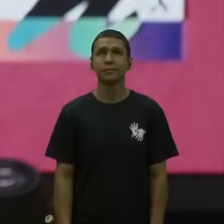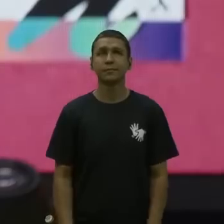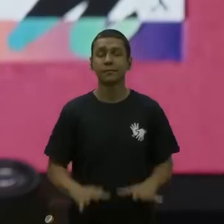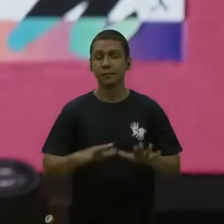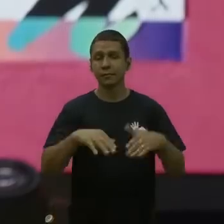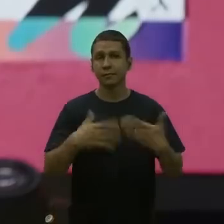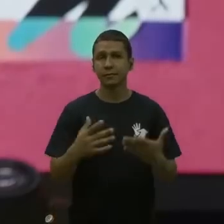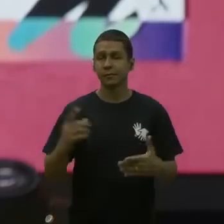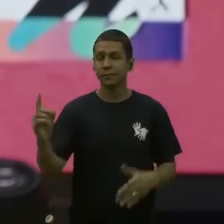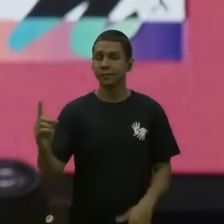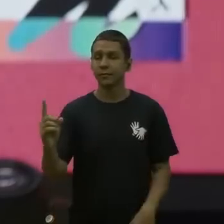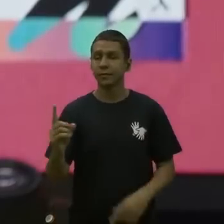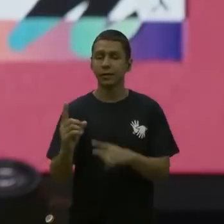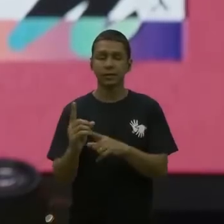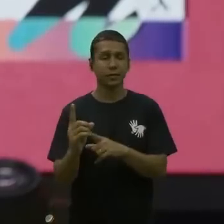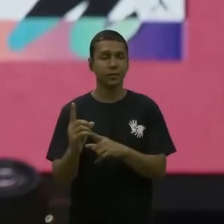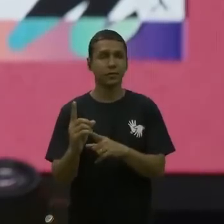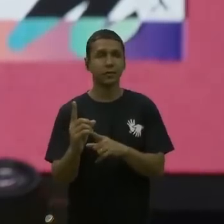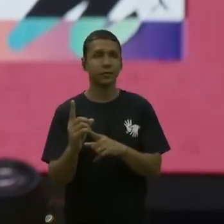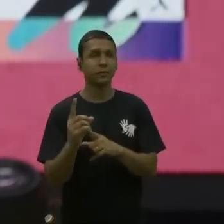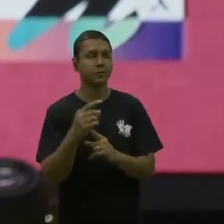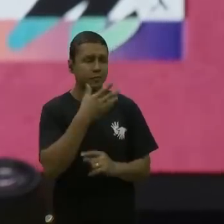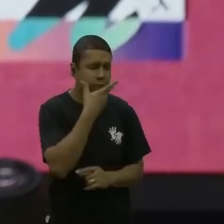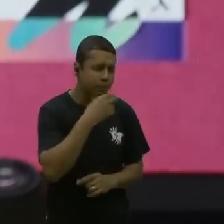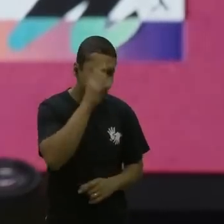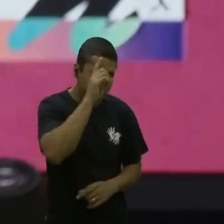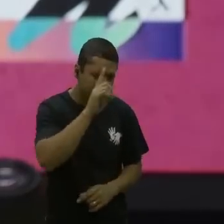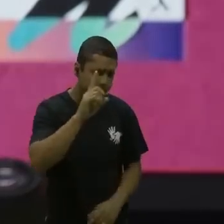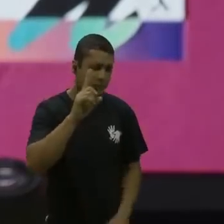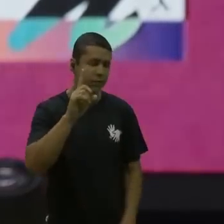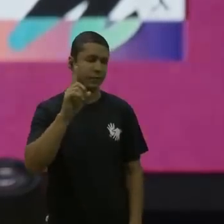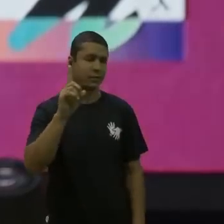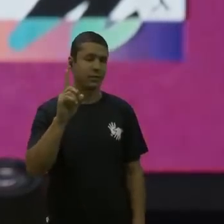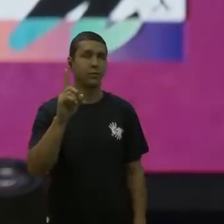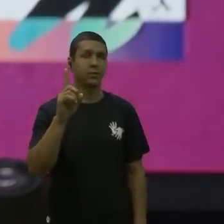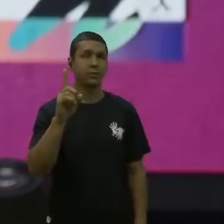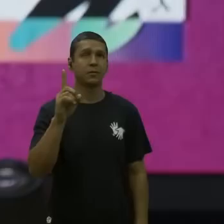E quando ela chegou, ela disse: Senhor,